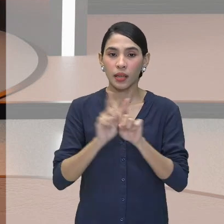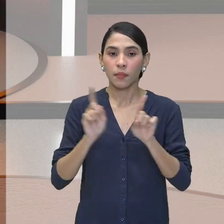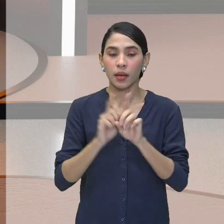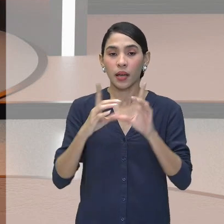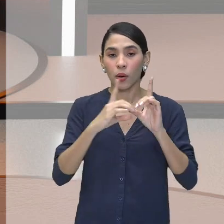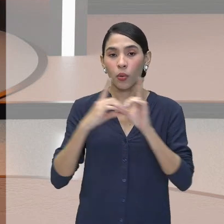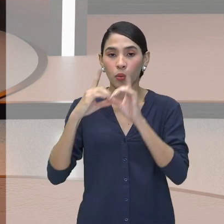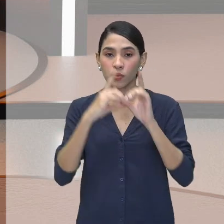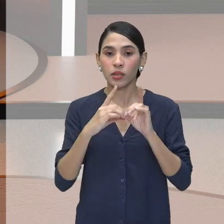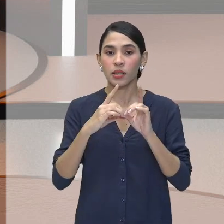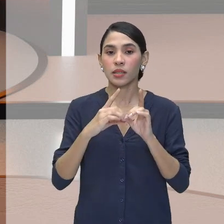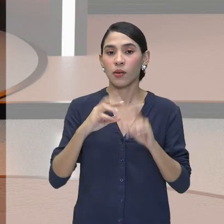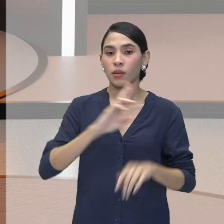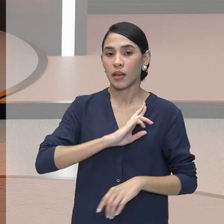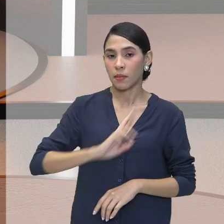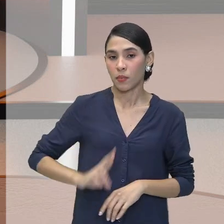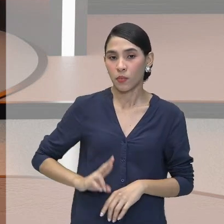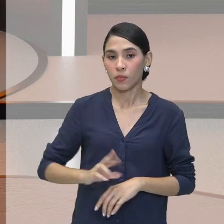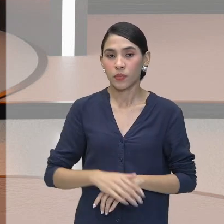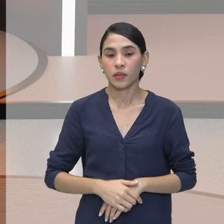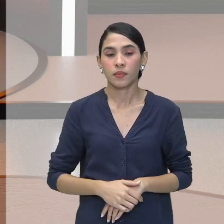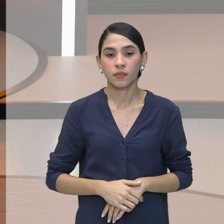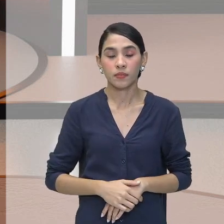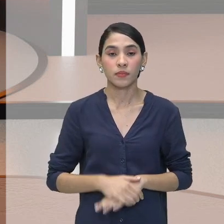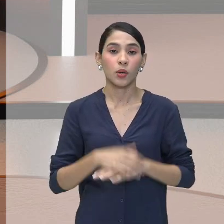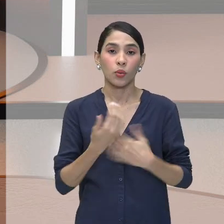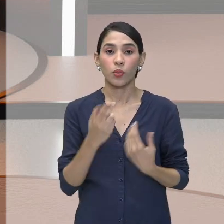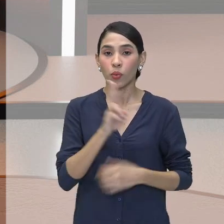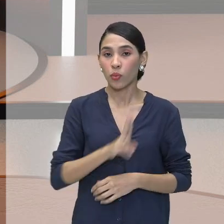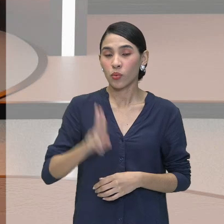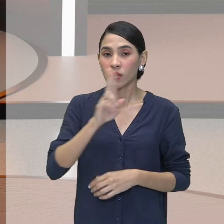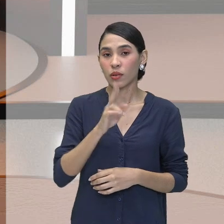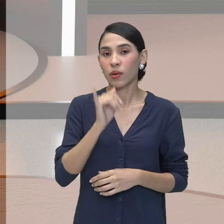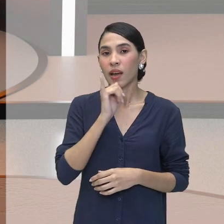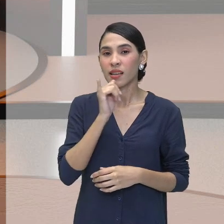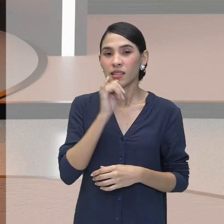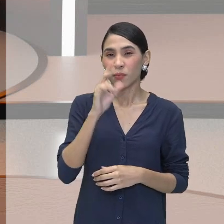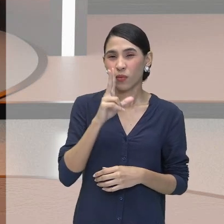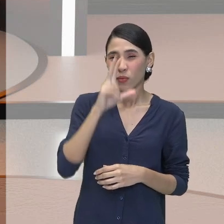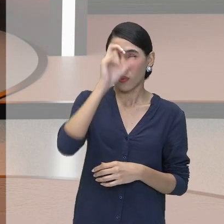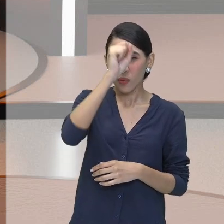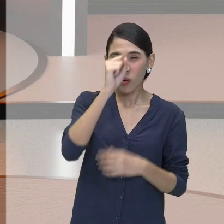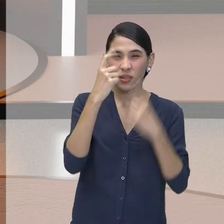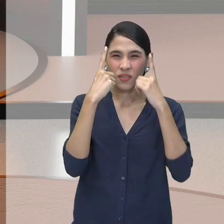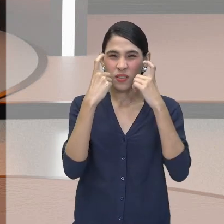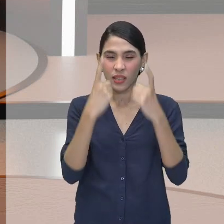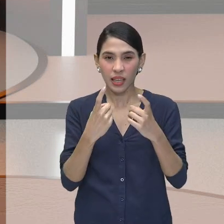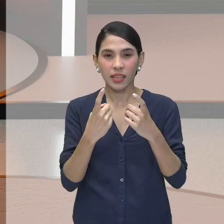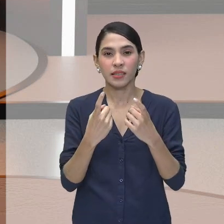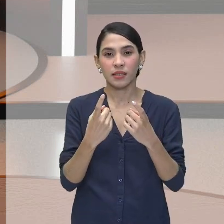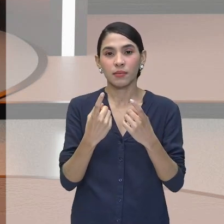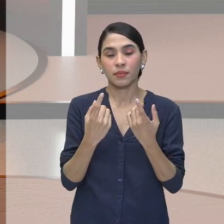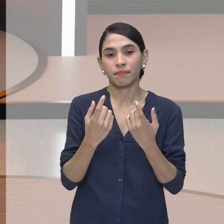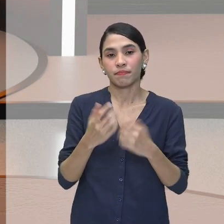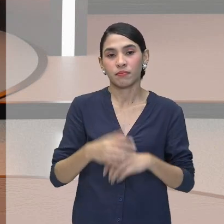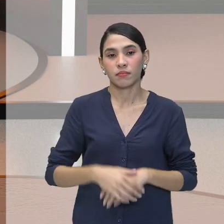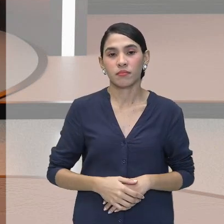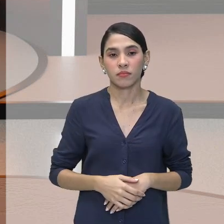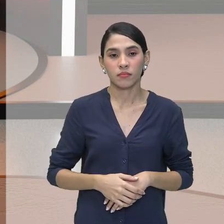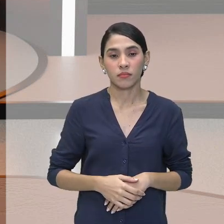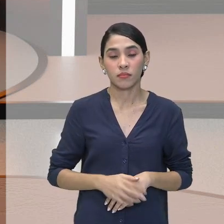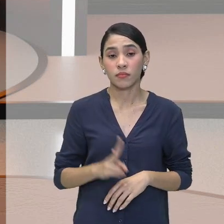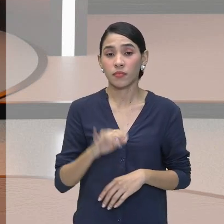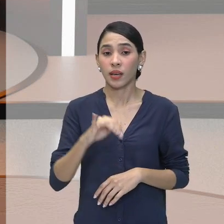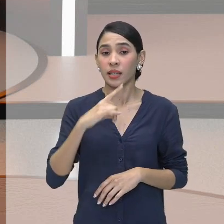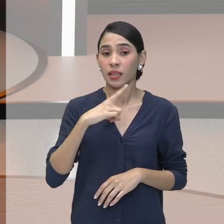não, terceiro ponto, né? Então, por conta dessa utilização da força e de não deixar pedra sobre pedra em relação aos seus adversários, que ele vai ter de